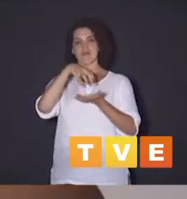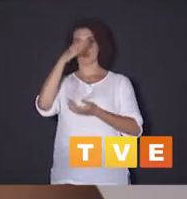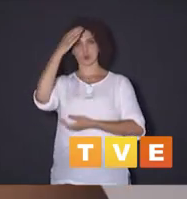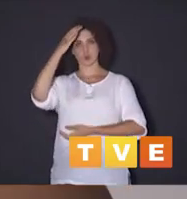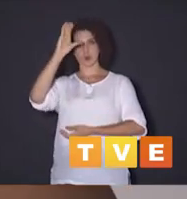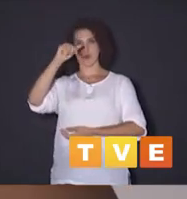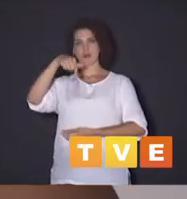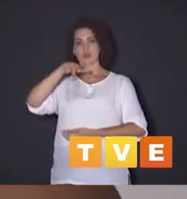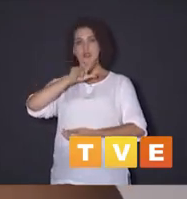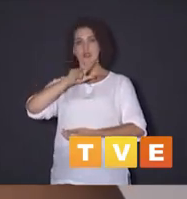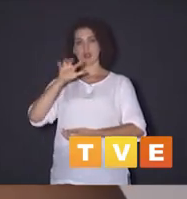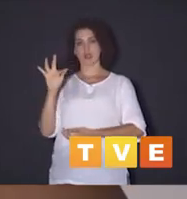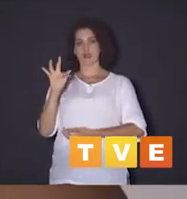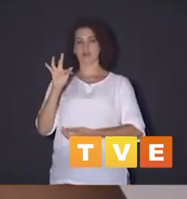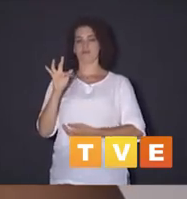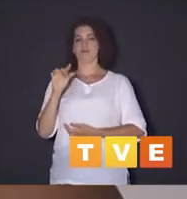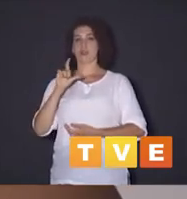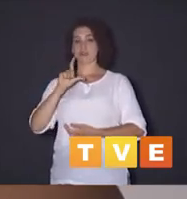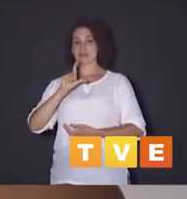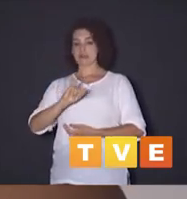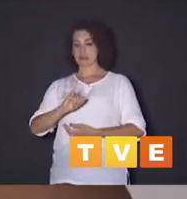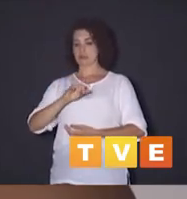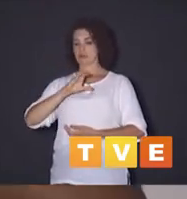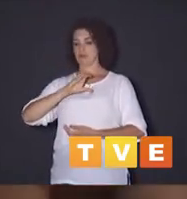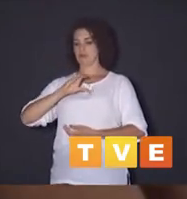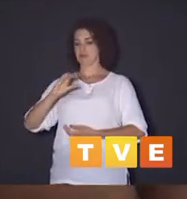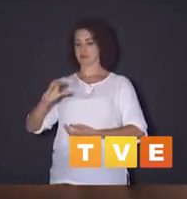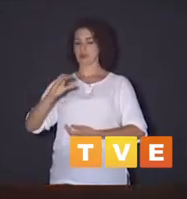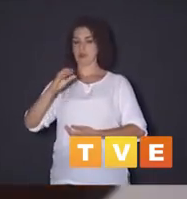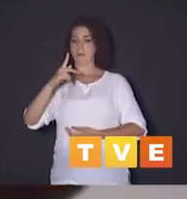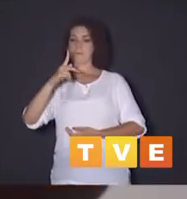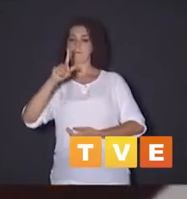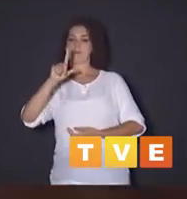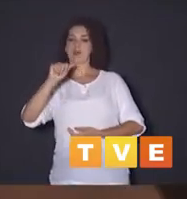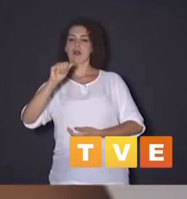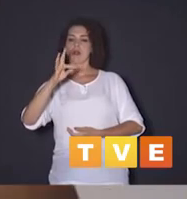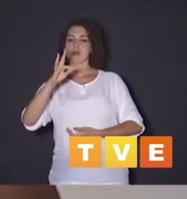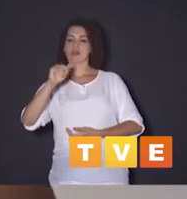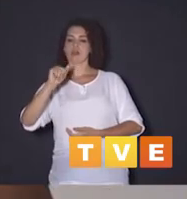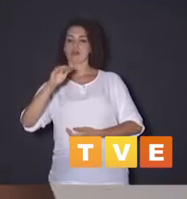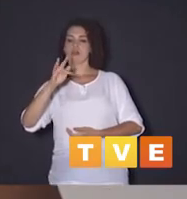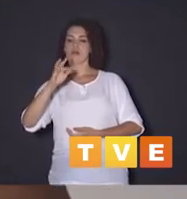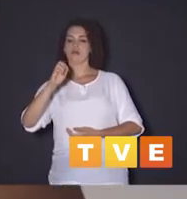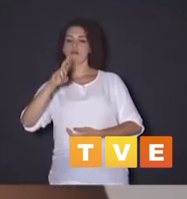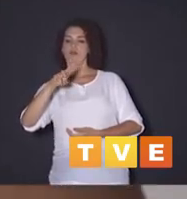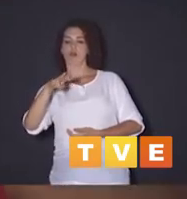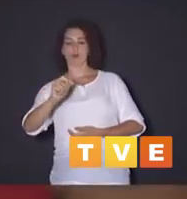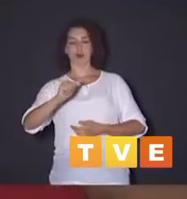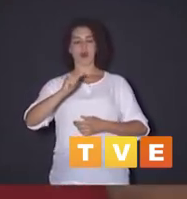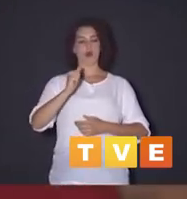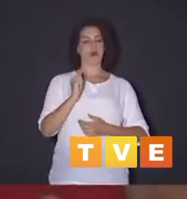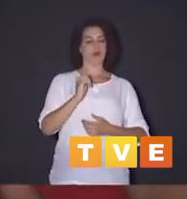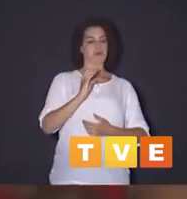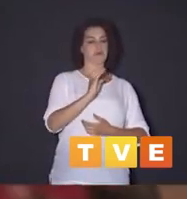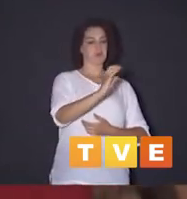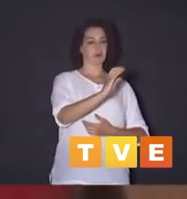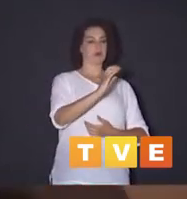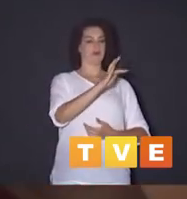de lauro quando você investe no centro cultural da plataforma quando você vai lá para o centro cultural diferente santana